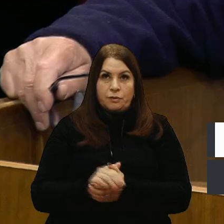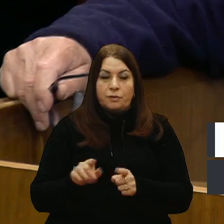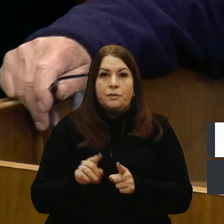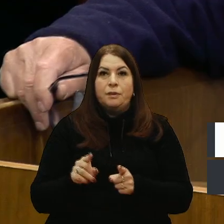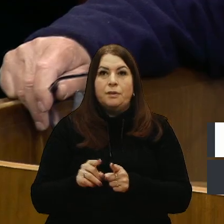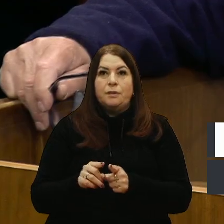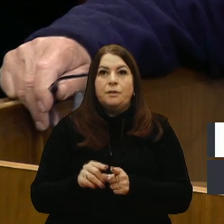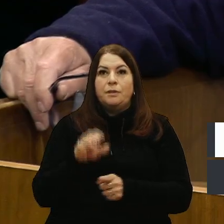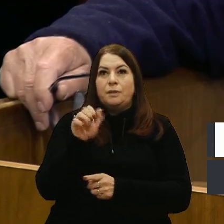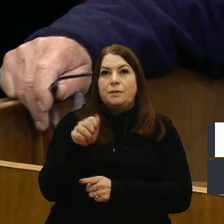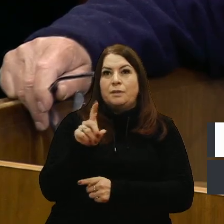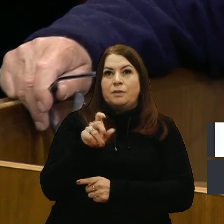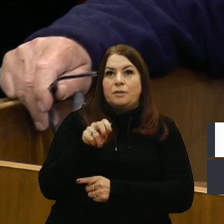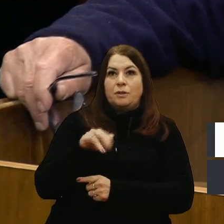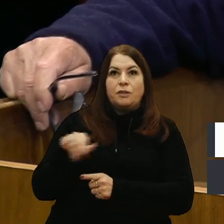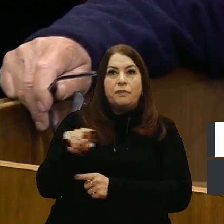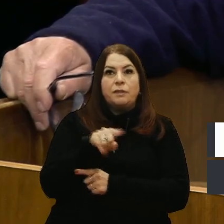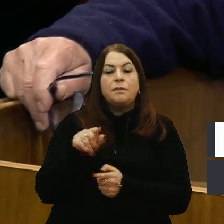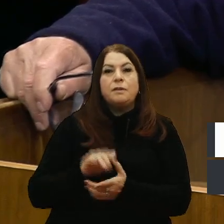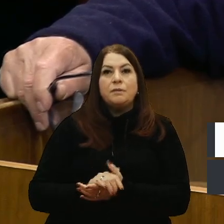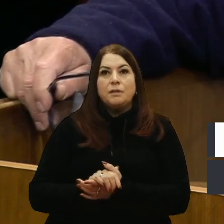a Edneia,